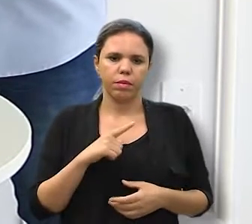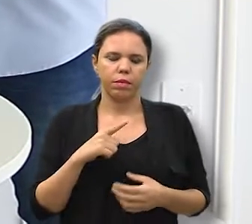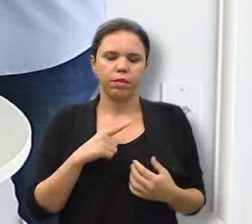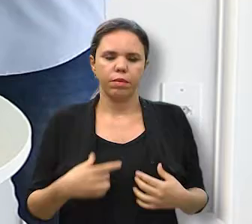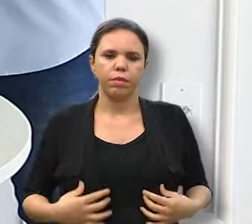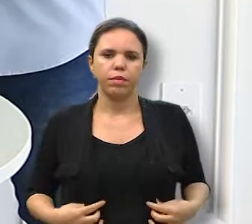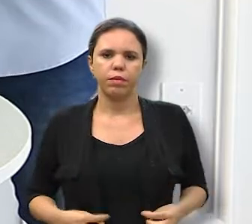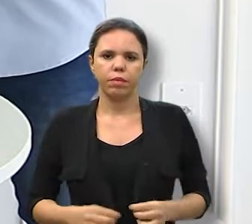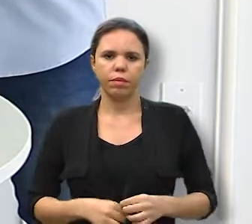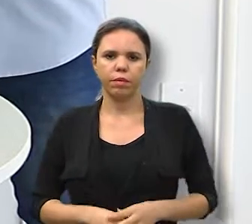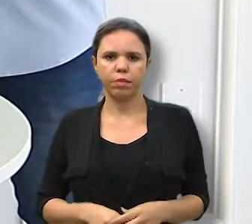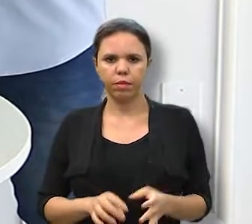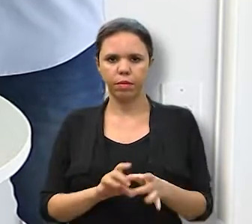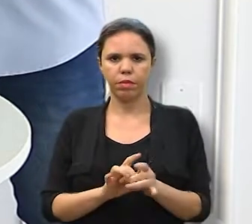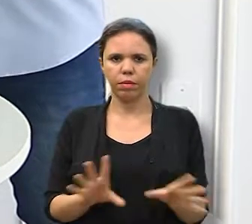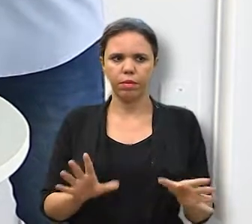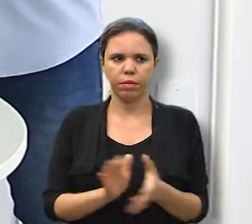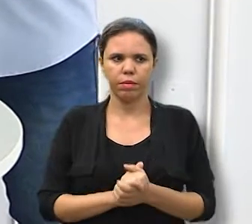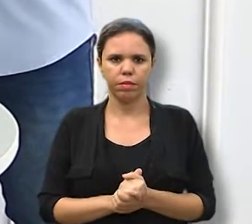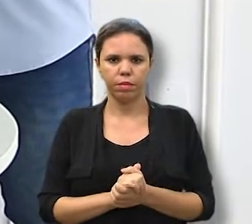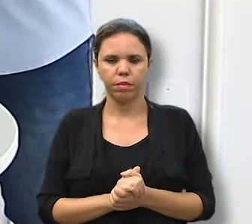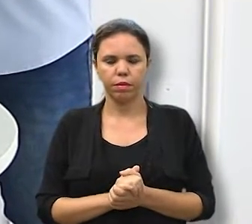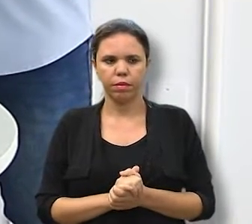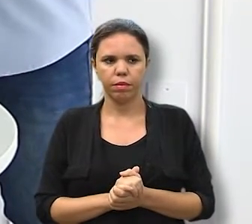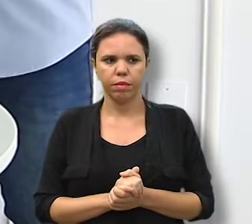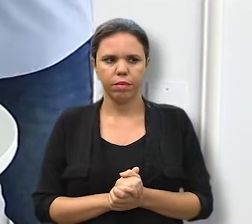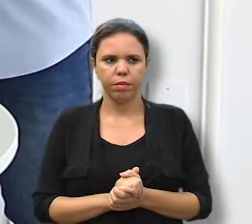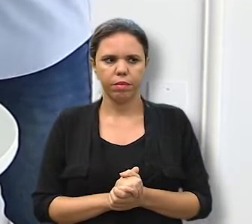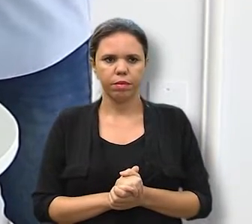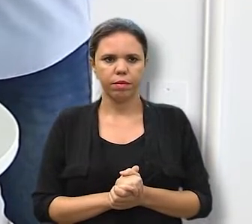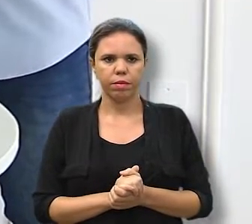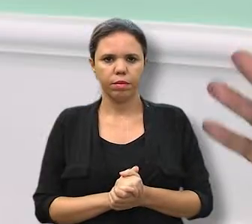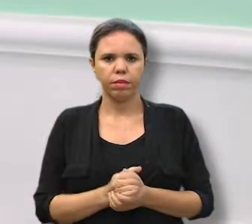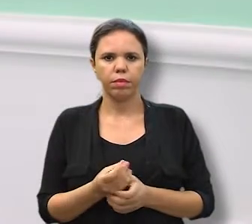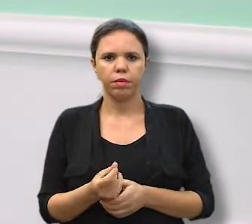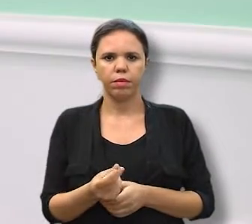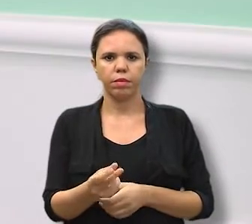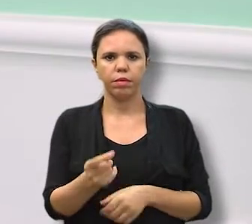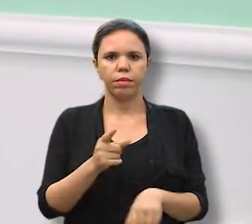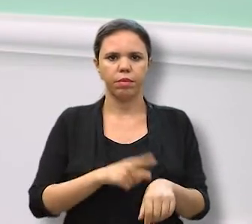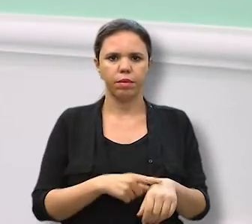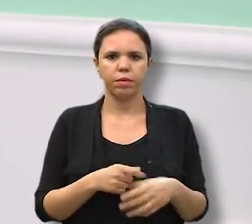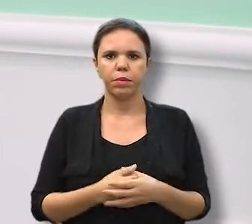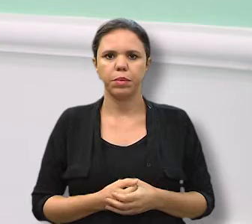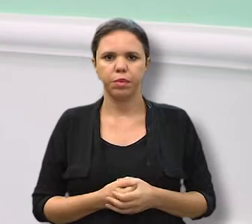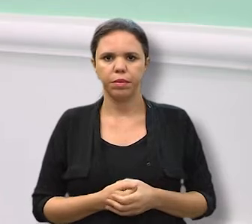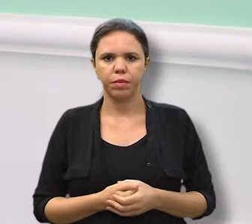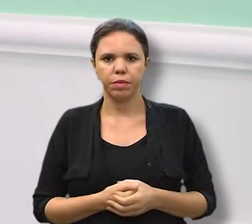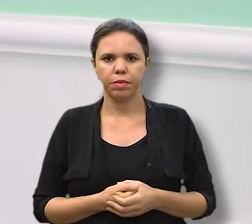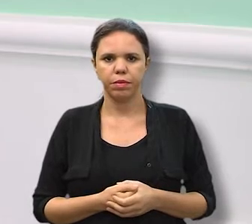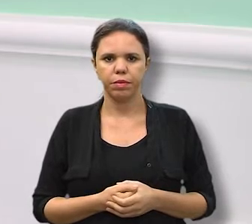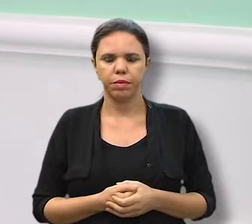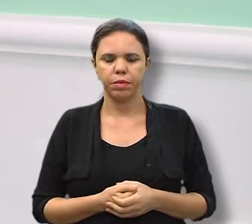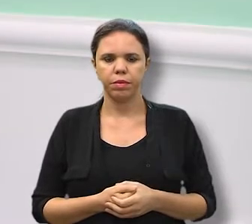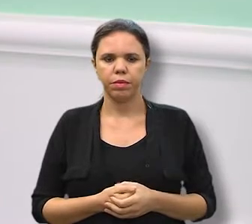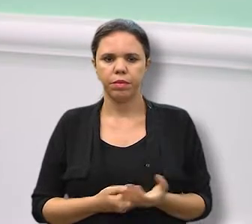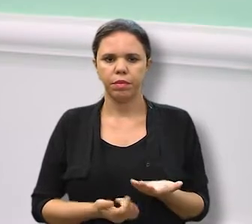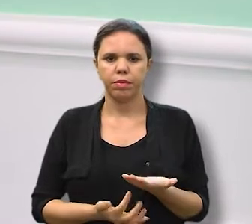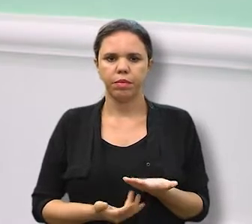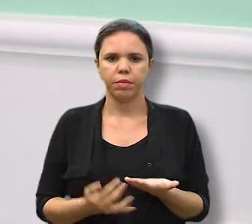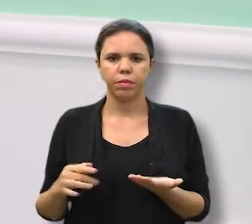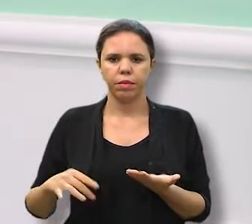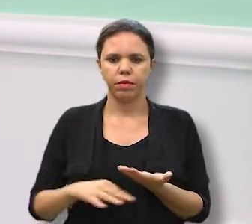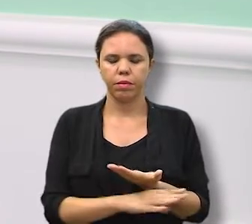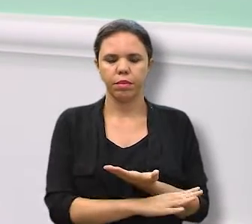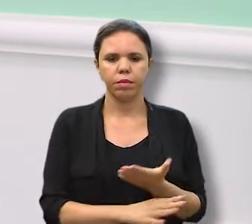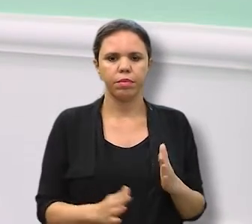pegar e deixar ali bem... Por bastante tempo. Por bastante tempo. Então, assim, geralmente o forno do pessoal de